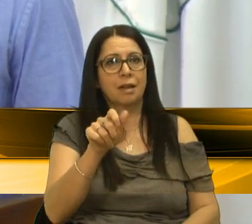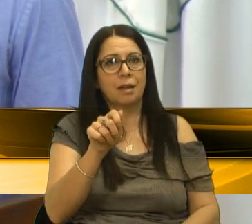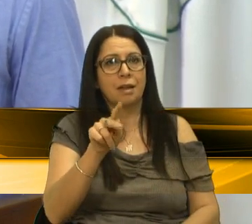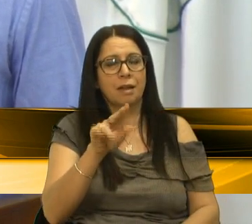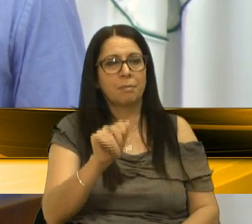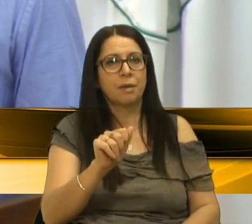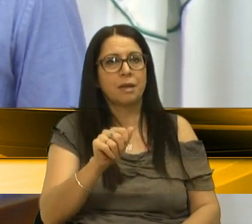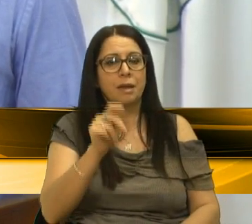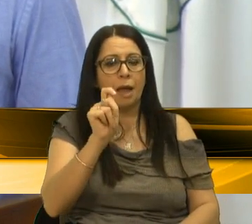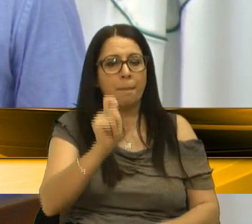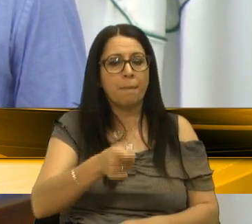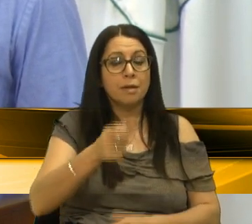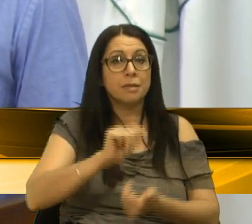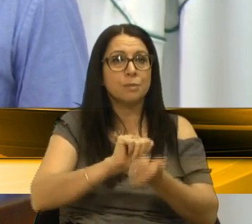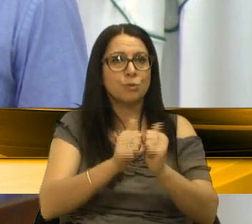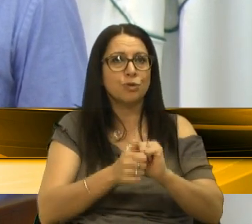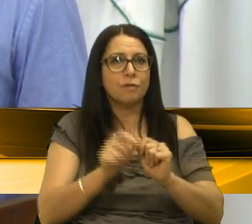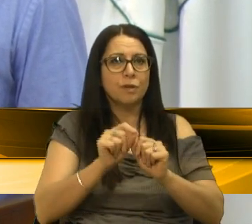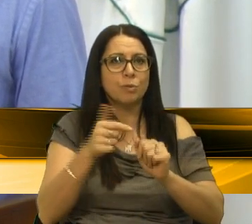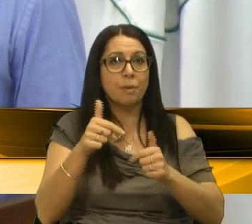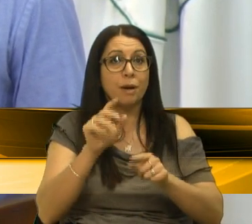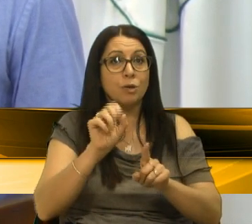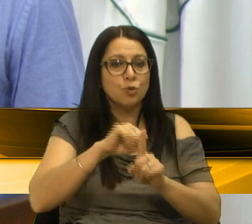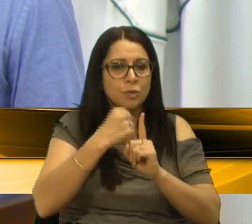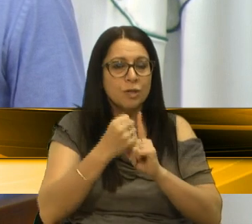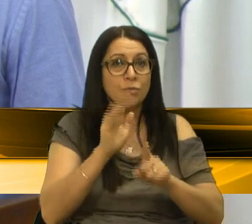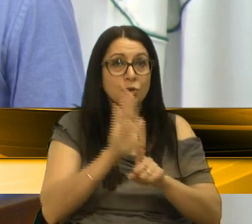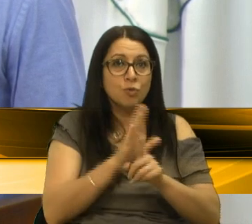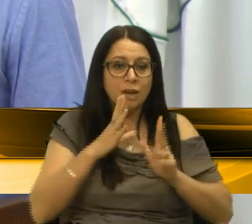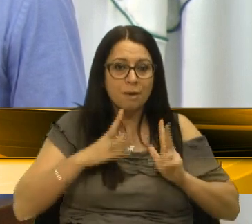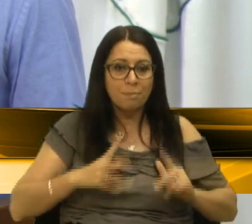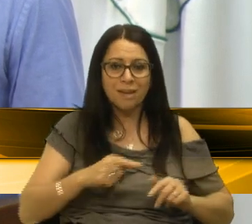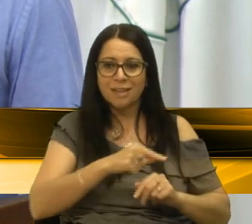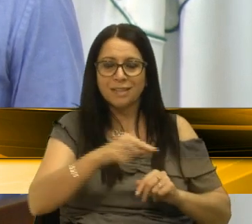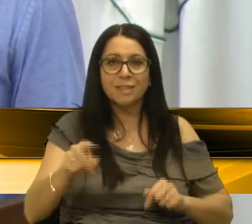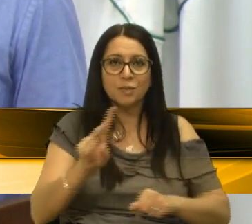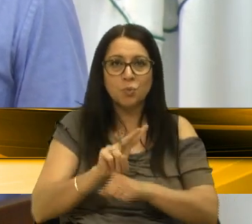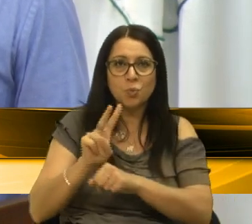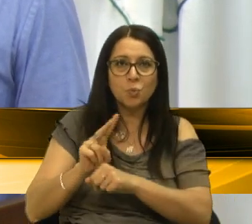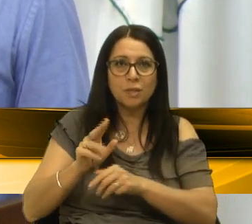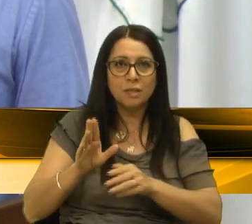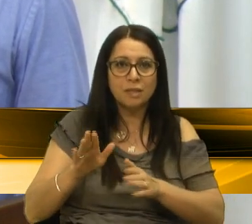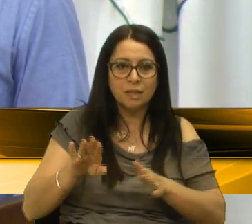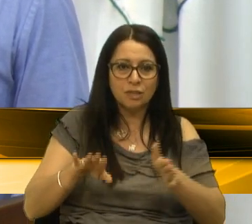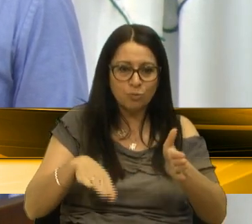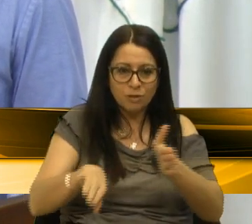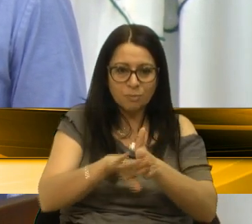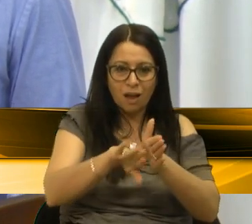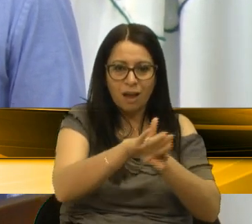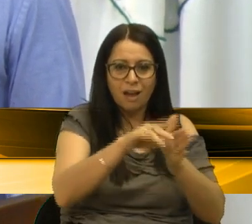Esportiva, que realiza um trabalho social, que ajuda na limpeza e cuida das barragens do município de Caxias do